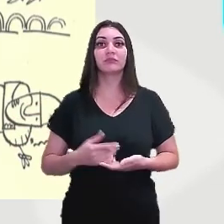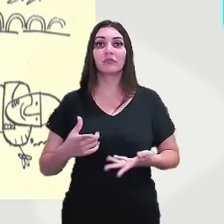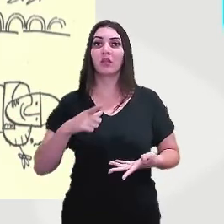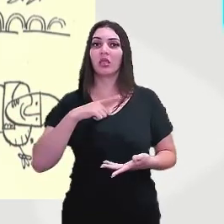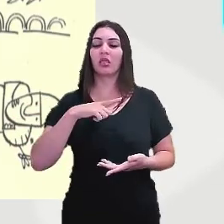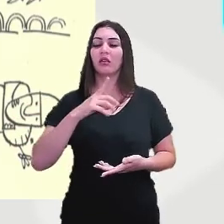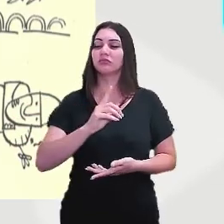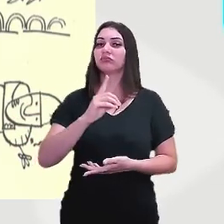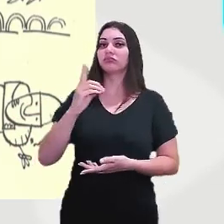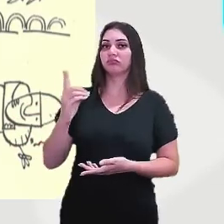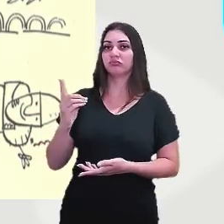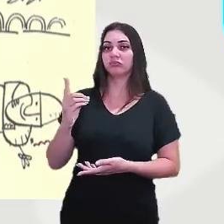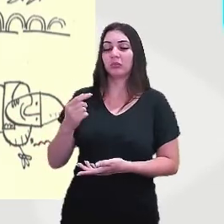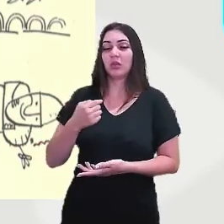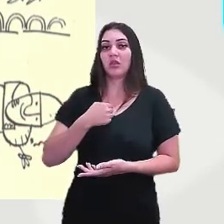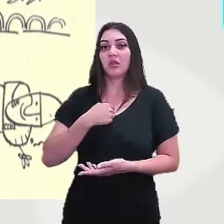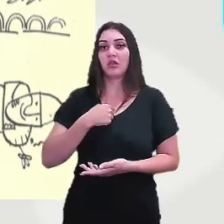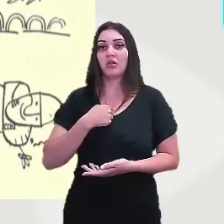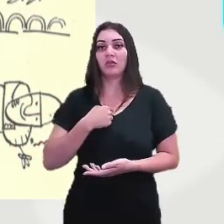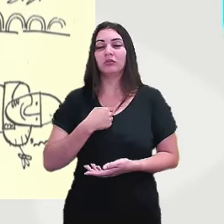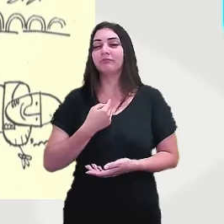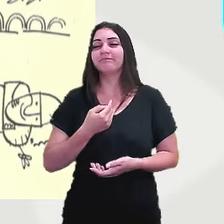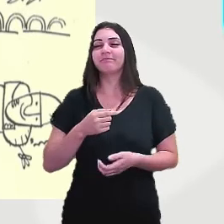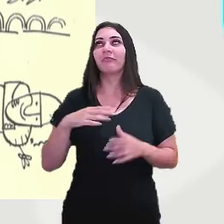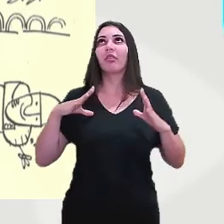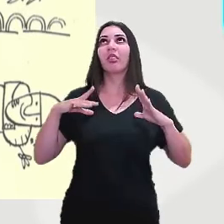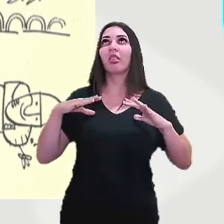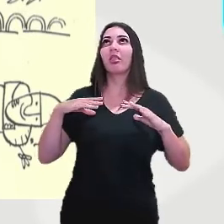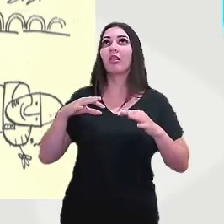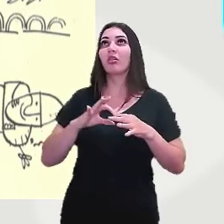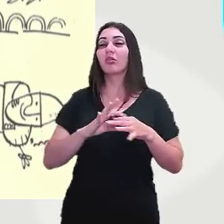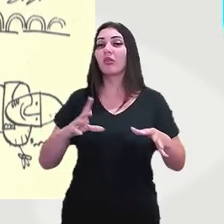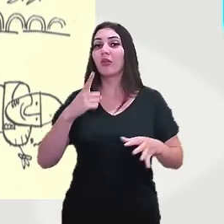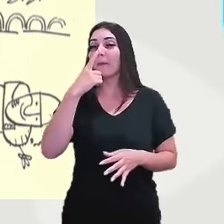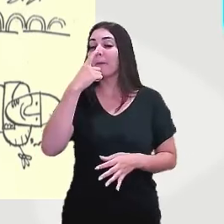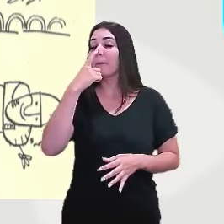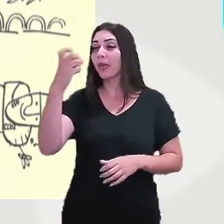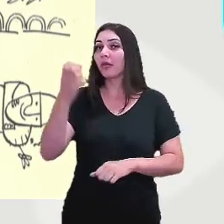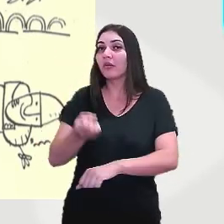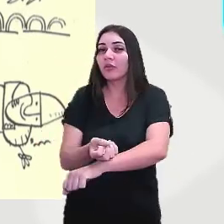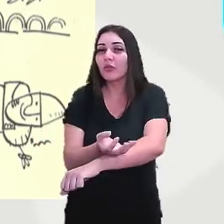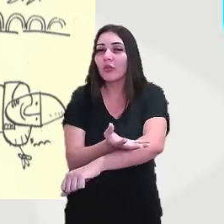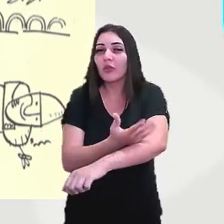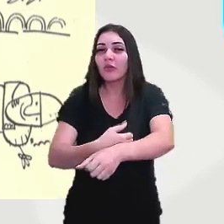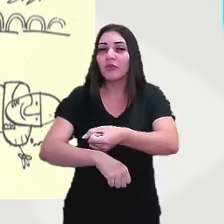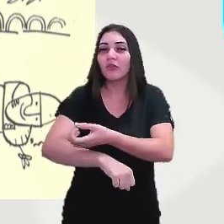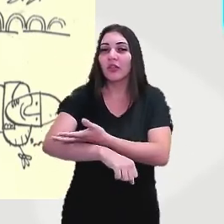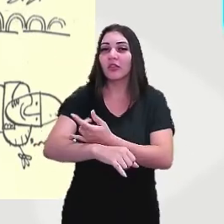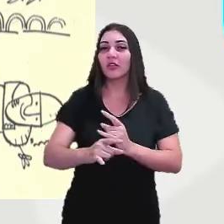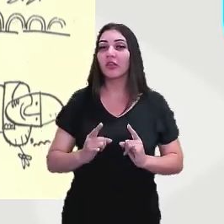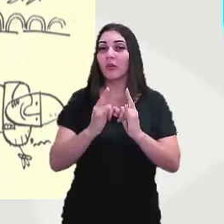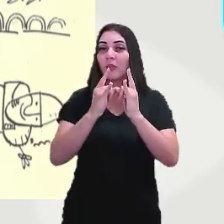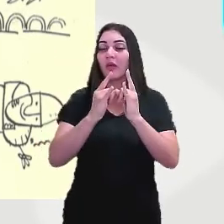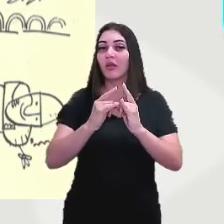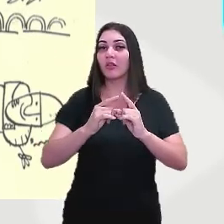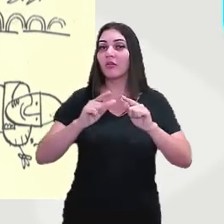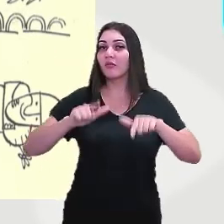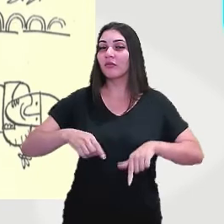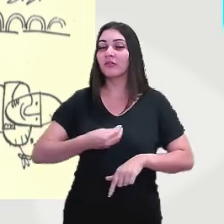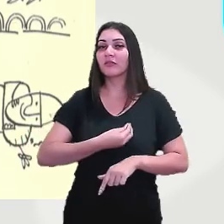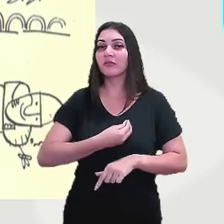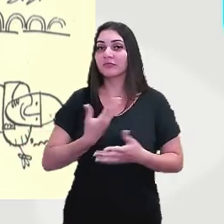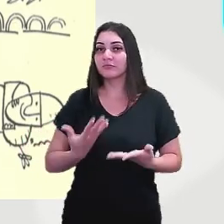Teve uma vez que eu, assim por distração, soltei o Pum no jardim do prédio onde a gente morava e levei a maior